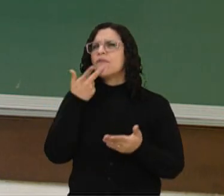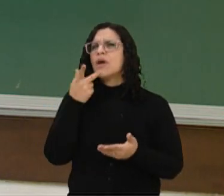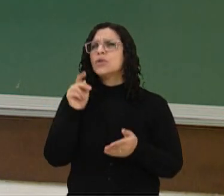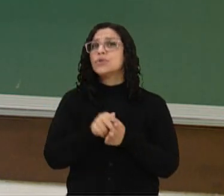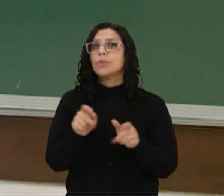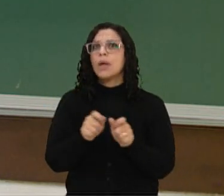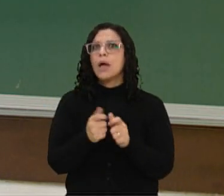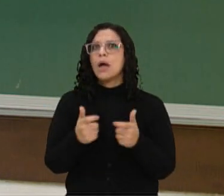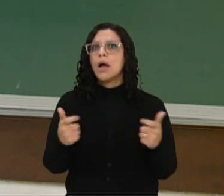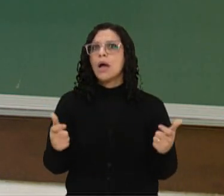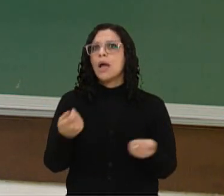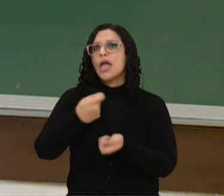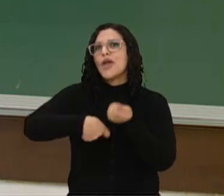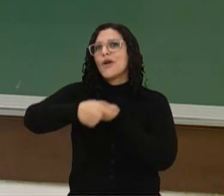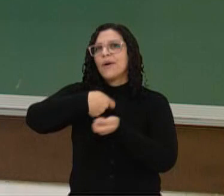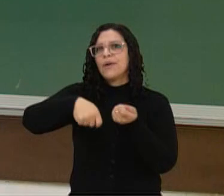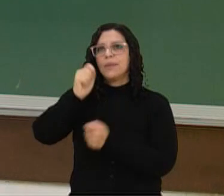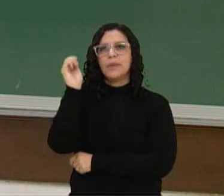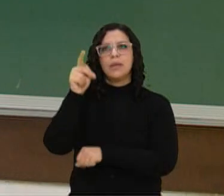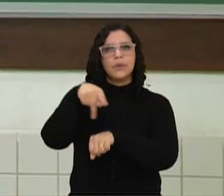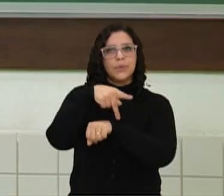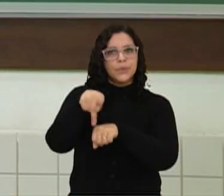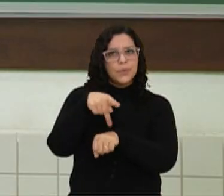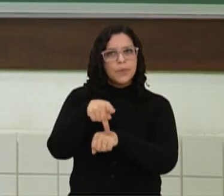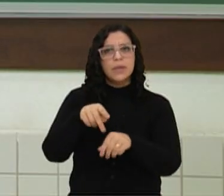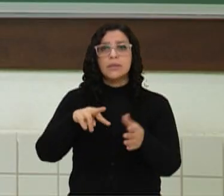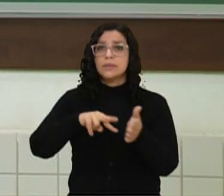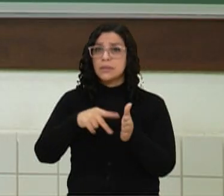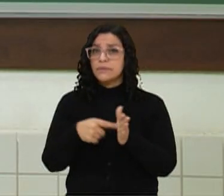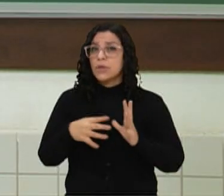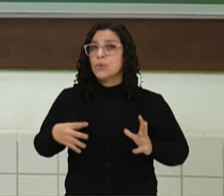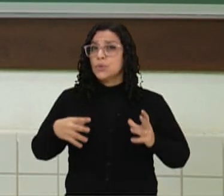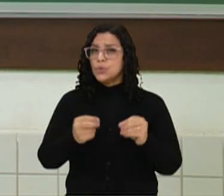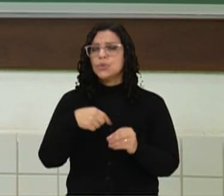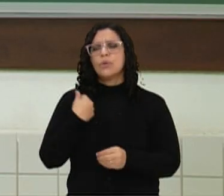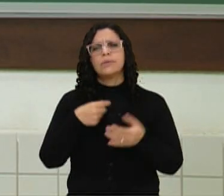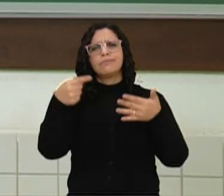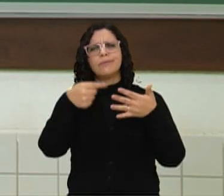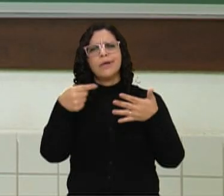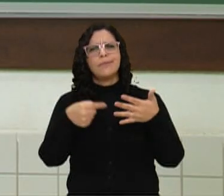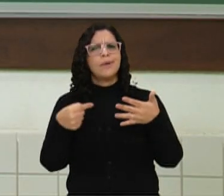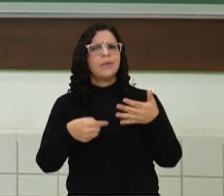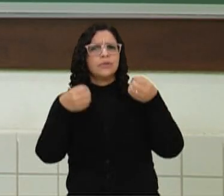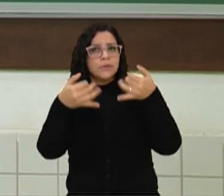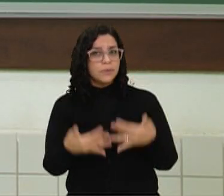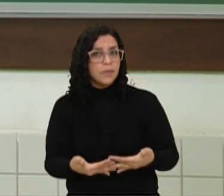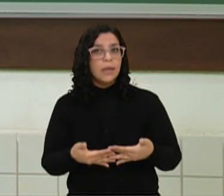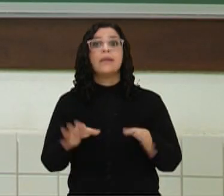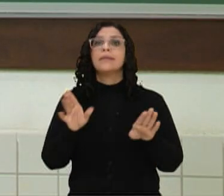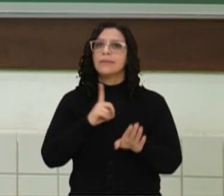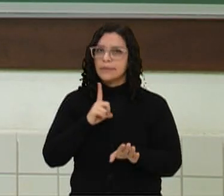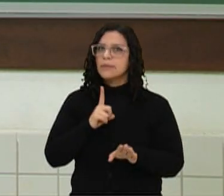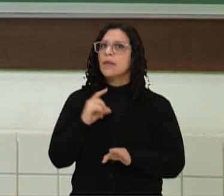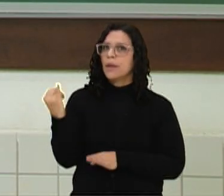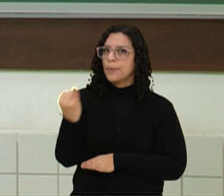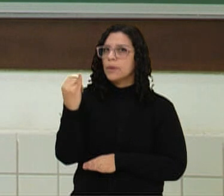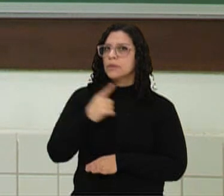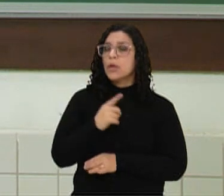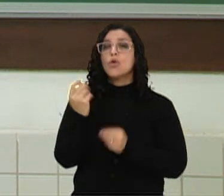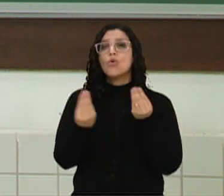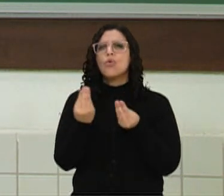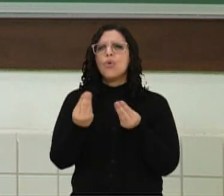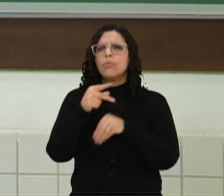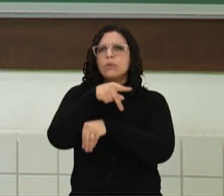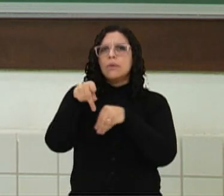em crescimento econômico no país, tudo isso que nós falamos está envolvido. Como é que um país cresce, que um